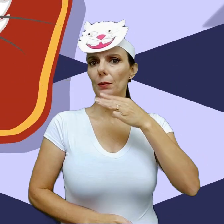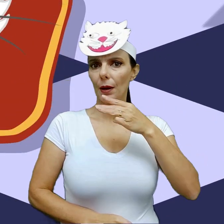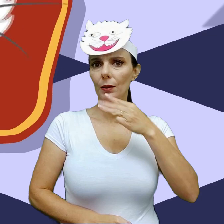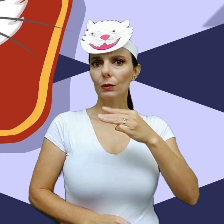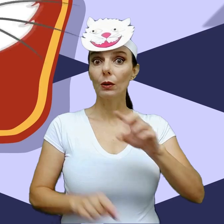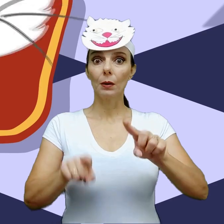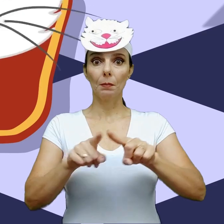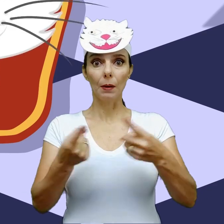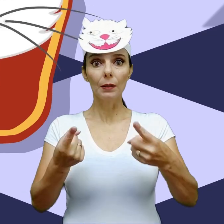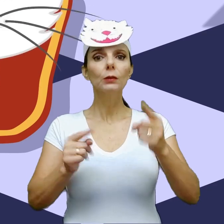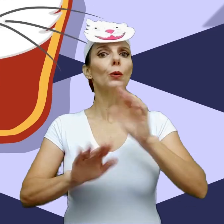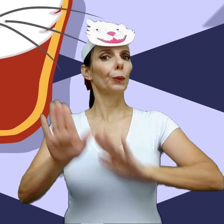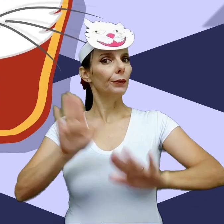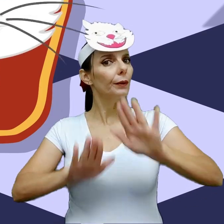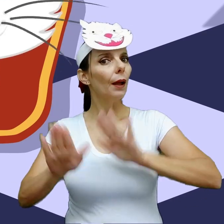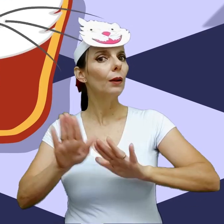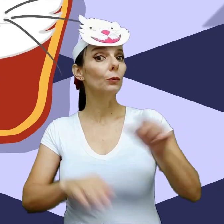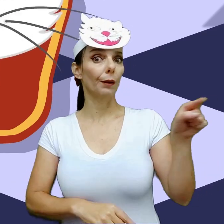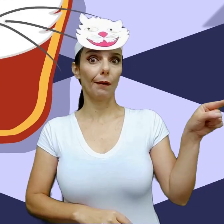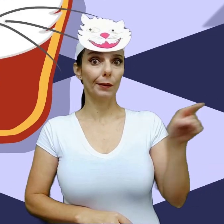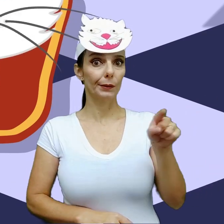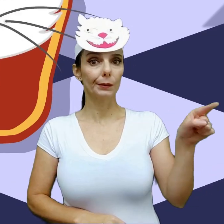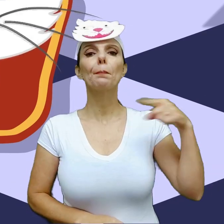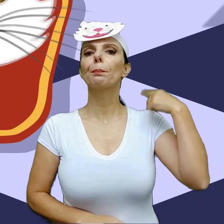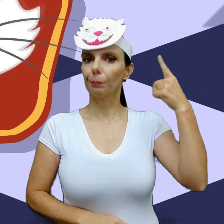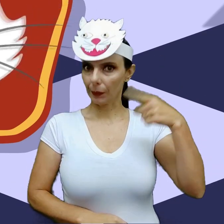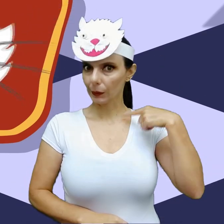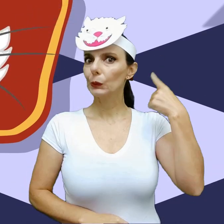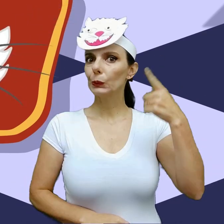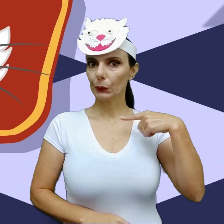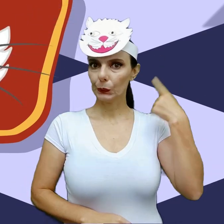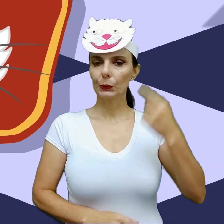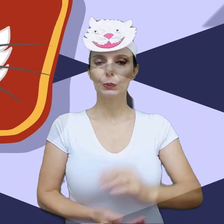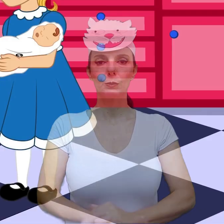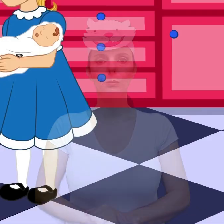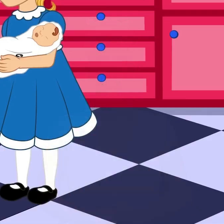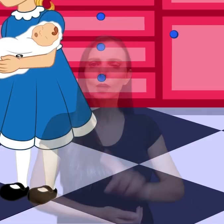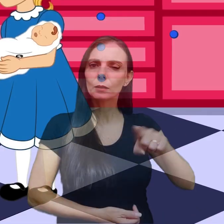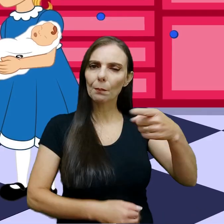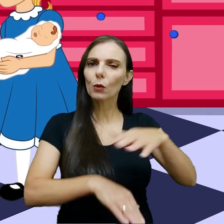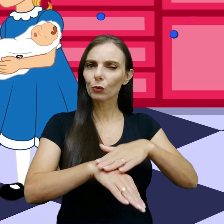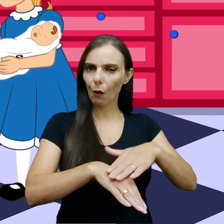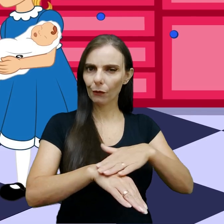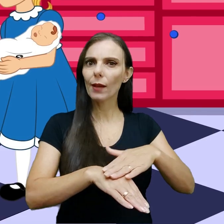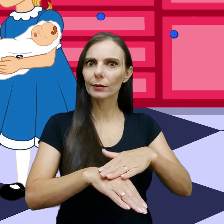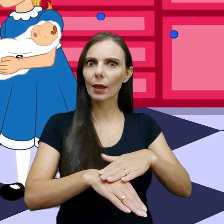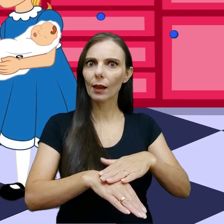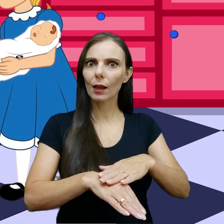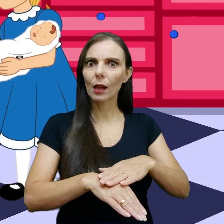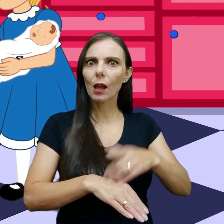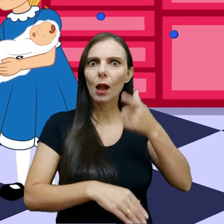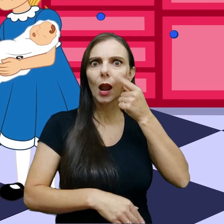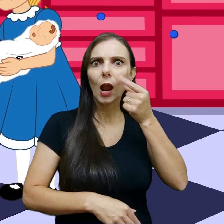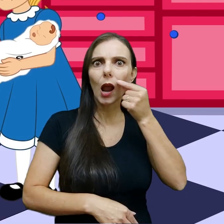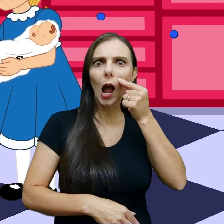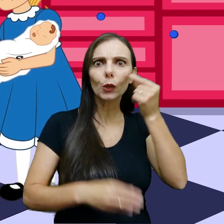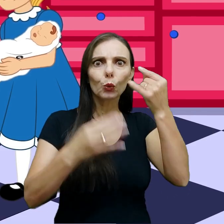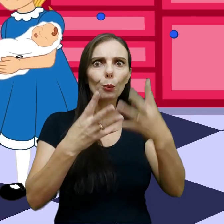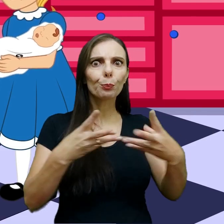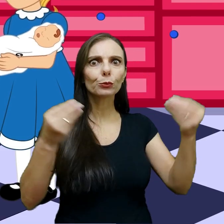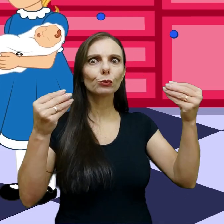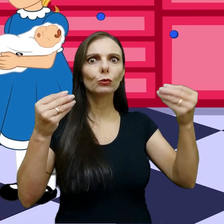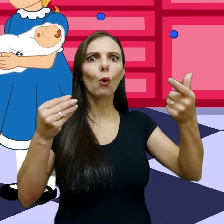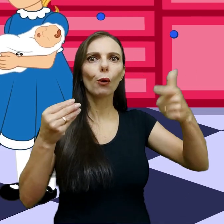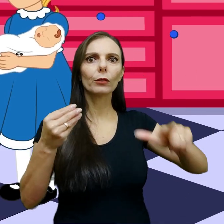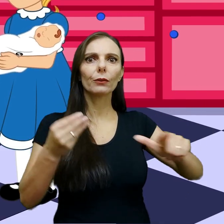março. Mas tome cuidado, porque eles são loucos. Logo após sua pequena conversa, o gato